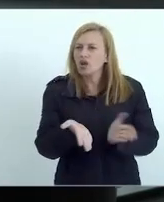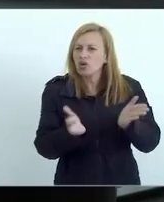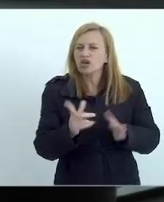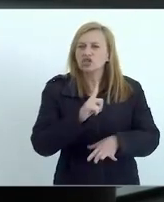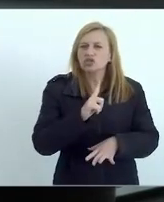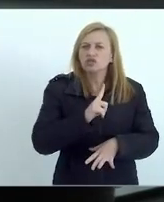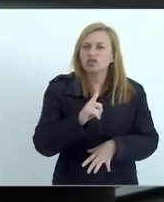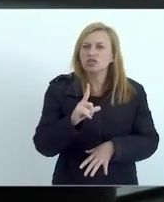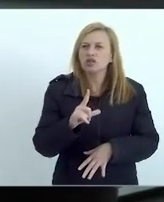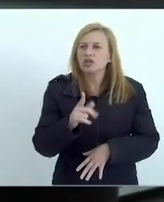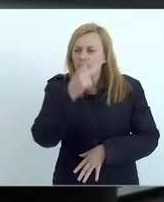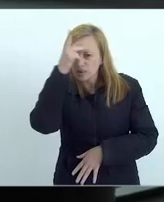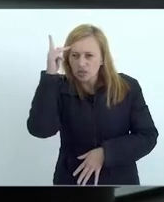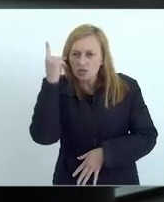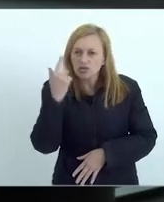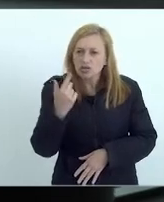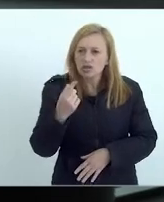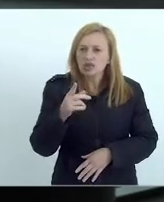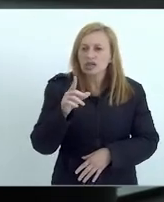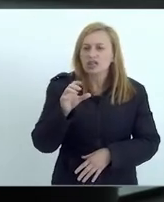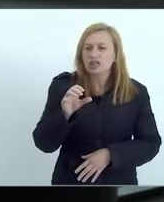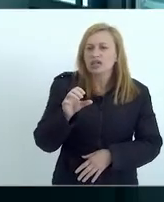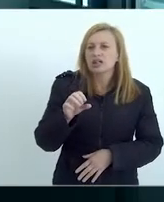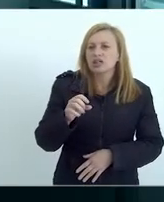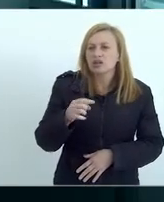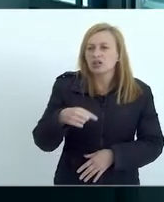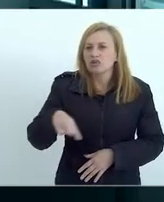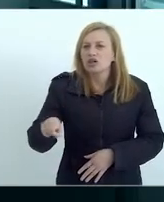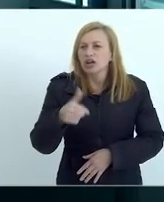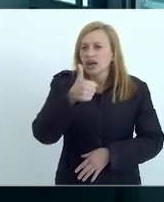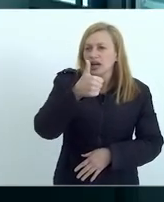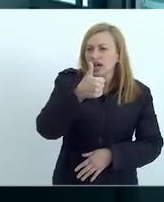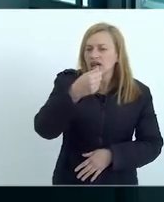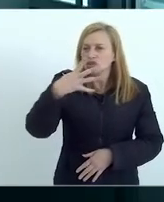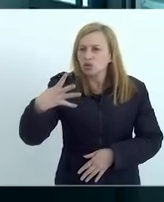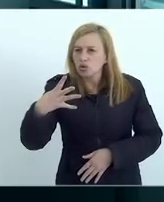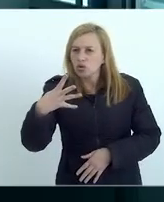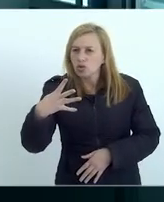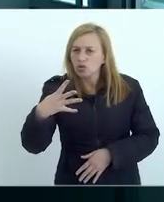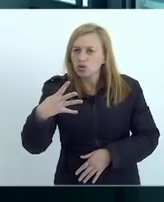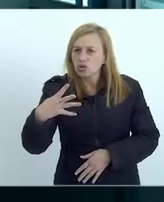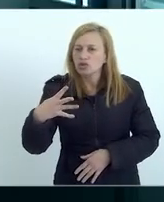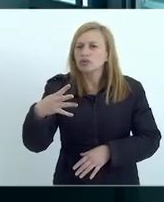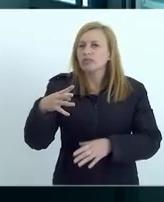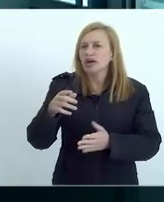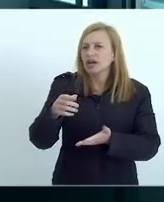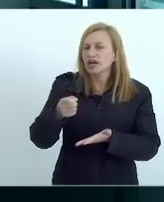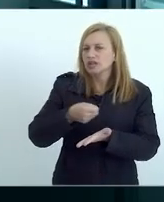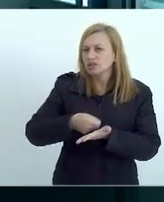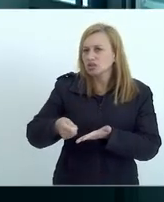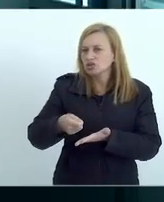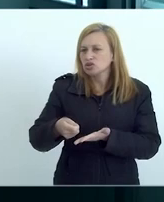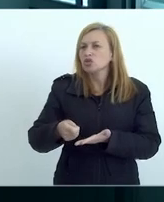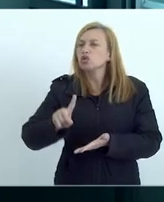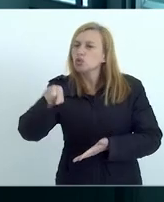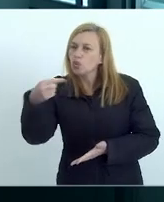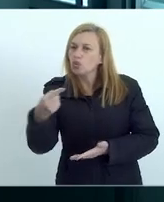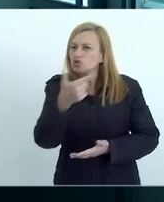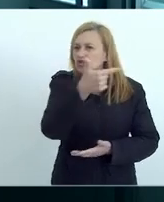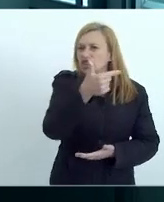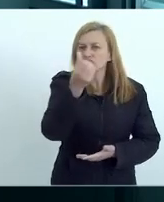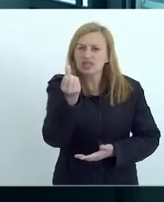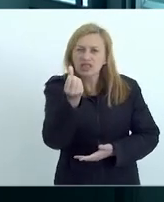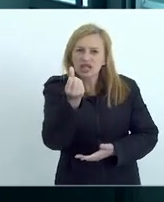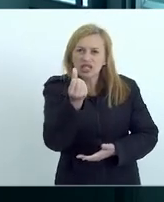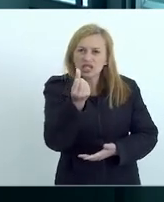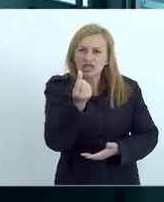agora candidato que seguiram no certame então tem 14 com decisão para matrícula E tem outros 26